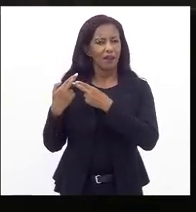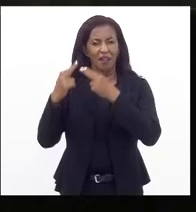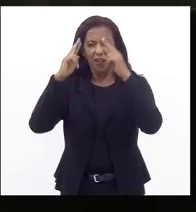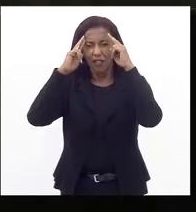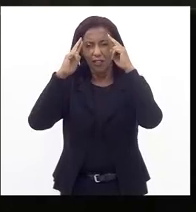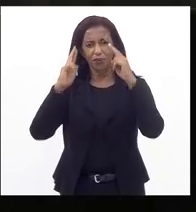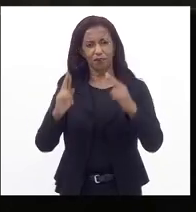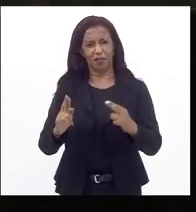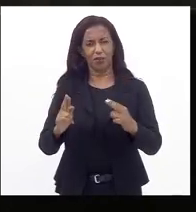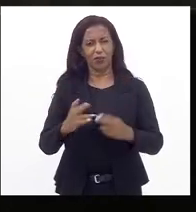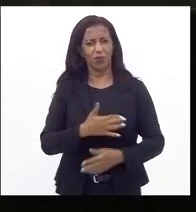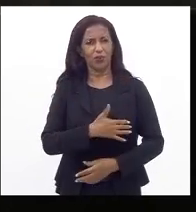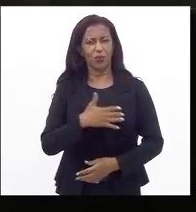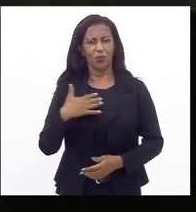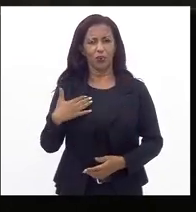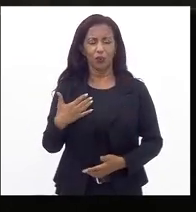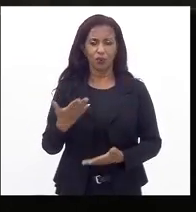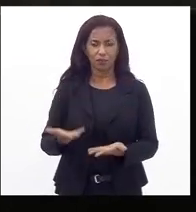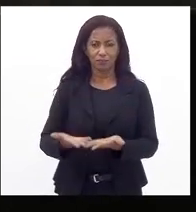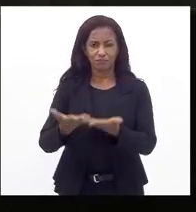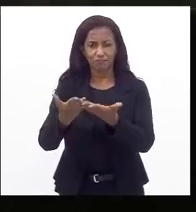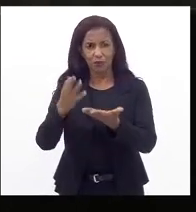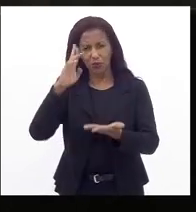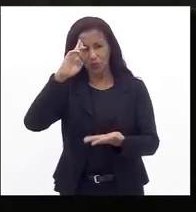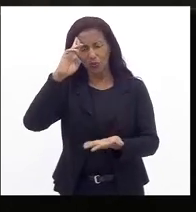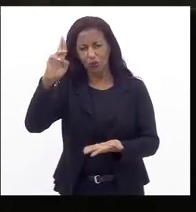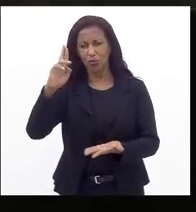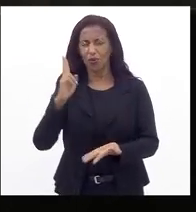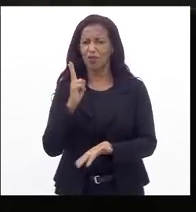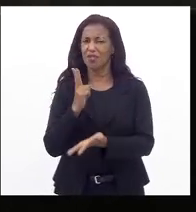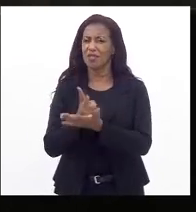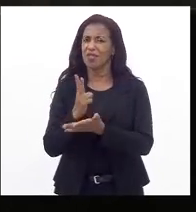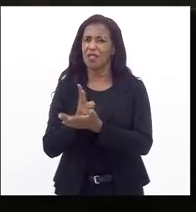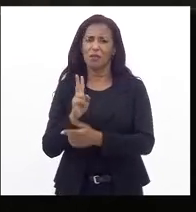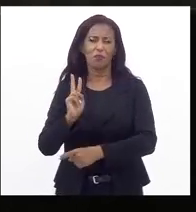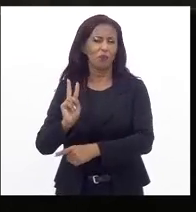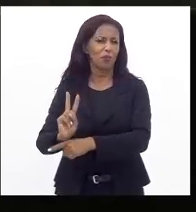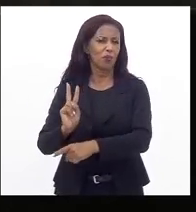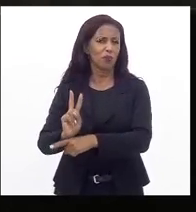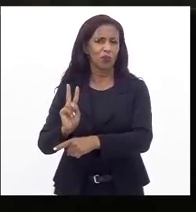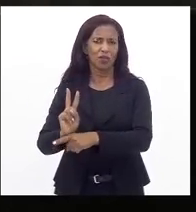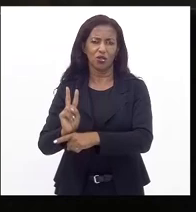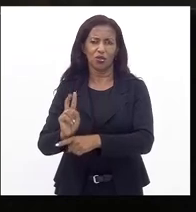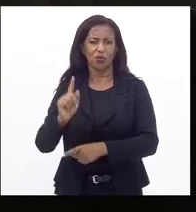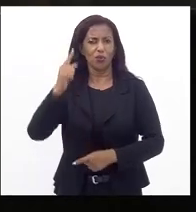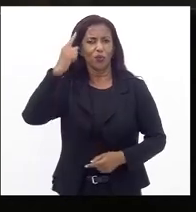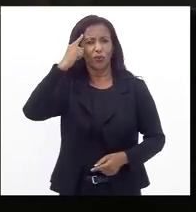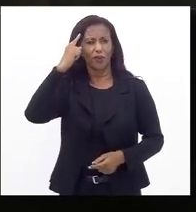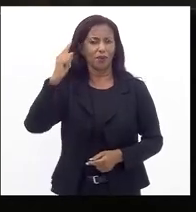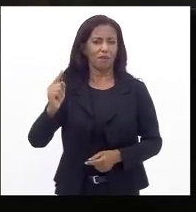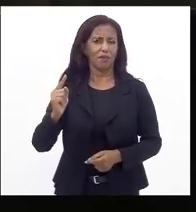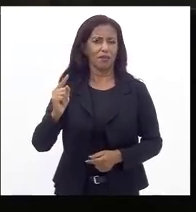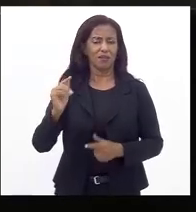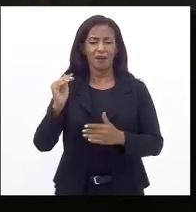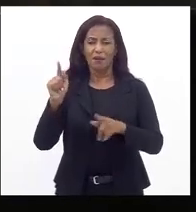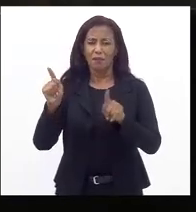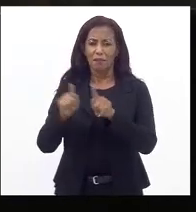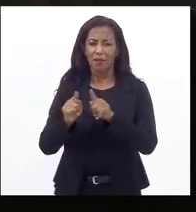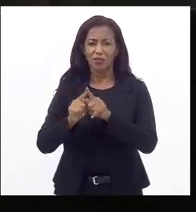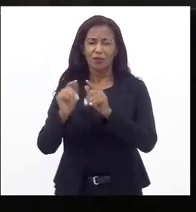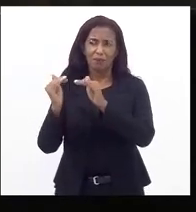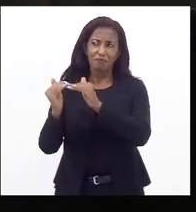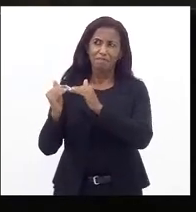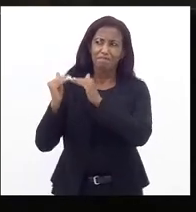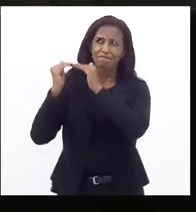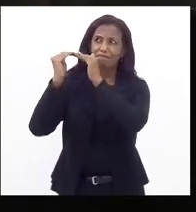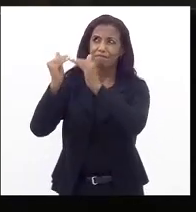o que vossa excelência defendeu sempre ideologicamente que pensa é sobretudo que